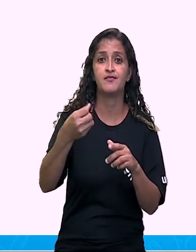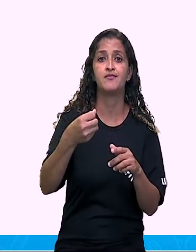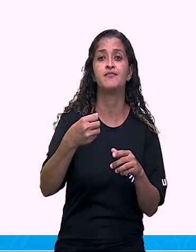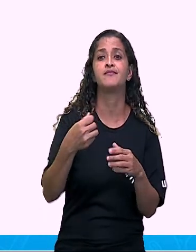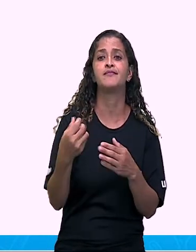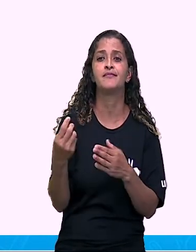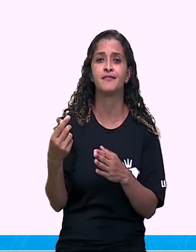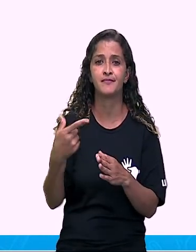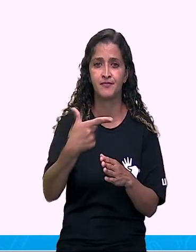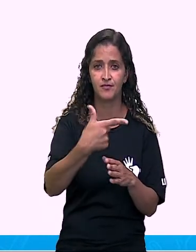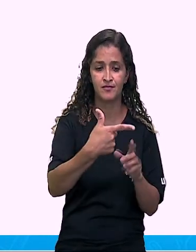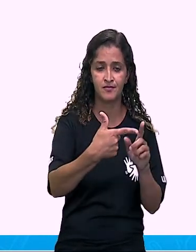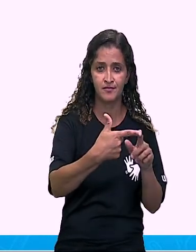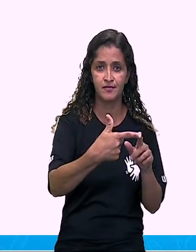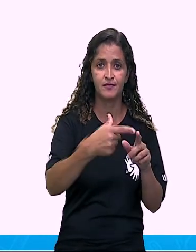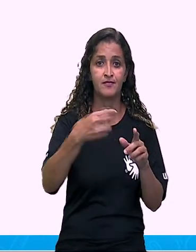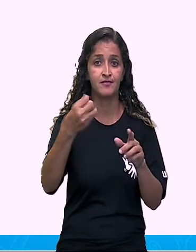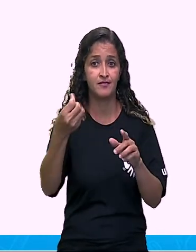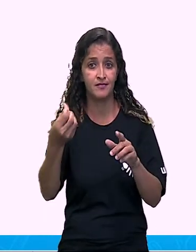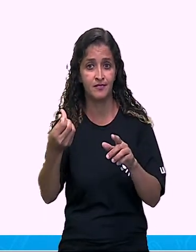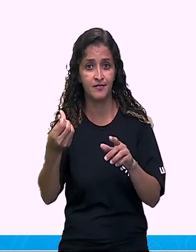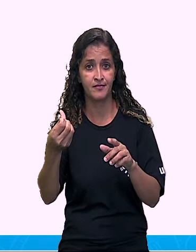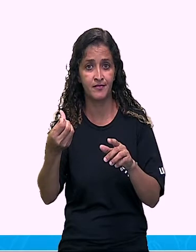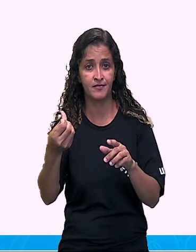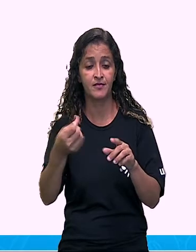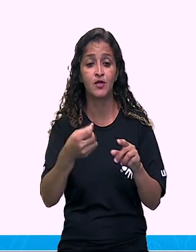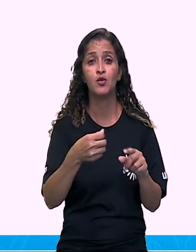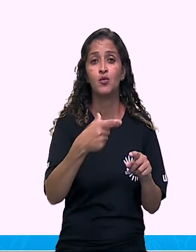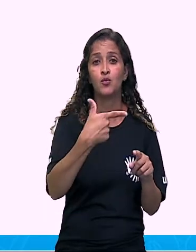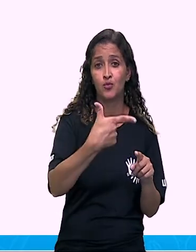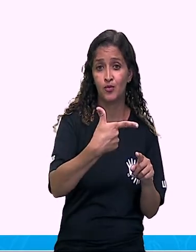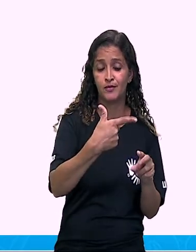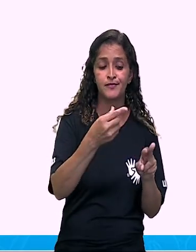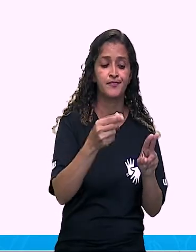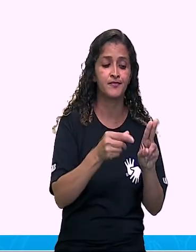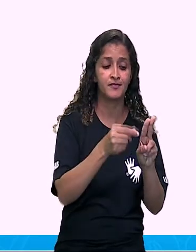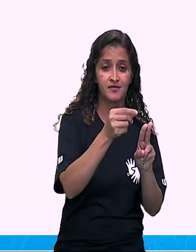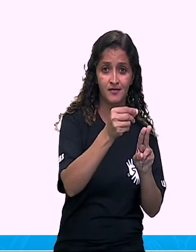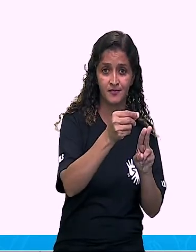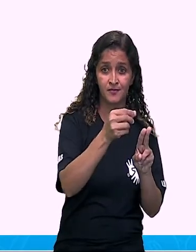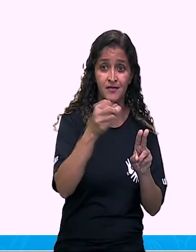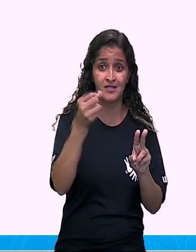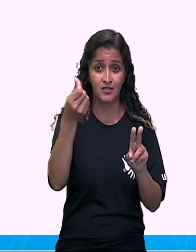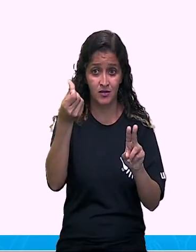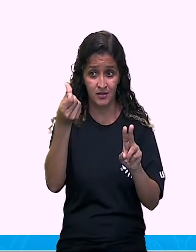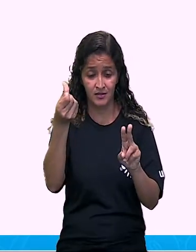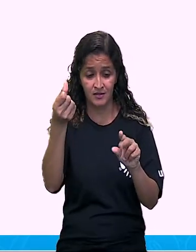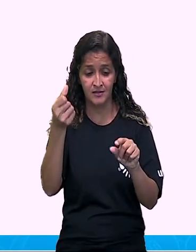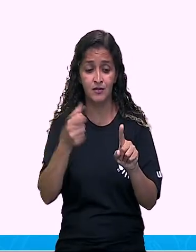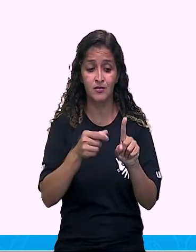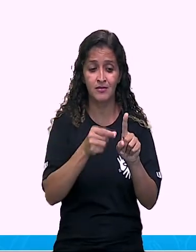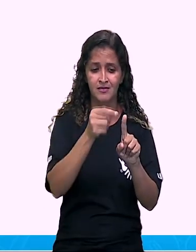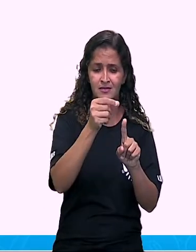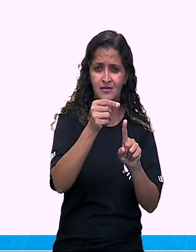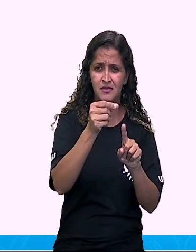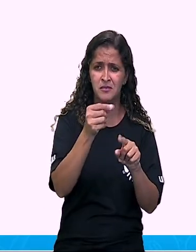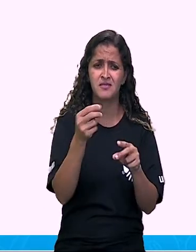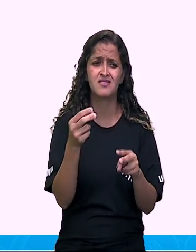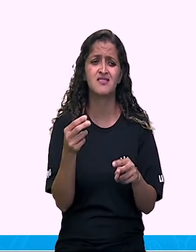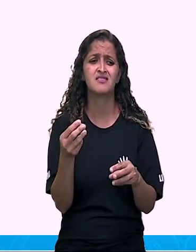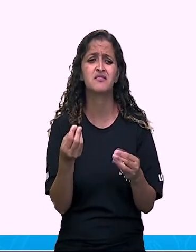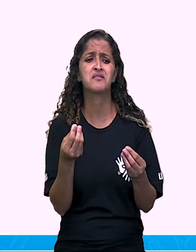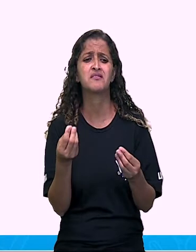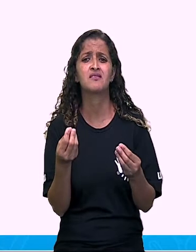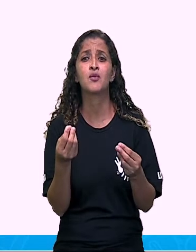ó, o 2 é a dezena e o 6 é a unidade. Mas e se eu for analisar esse número